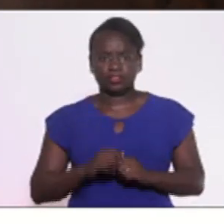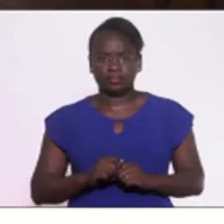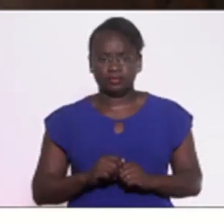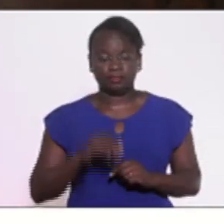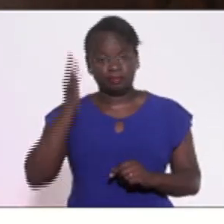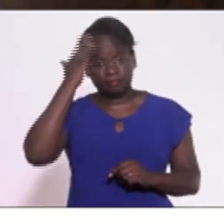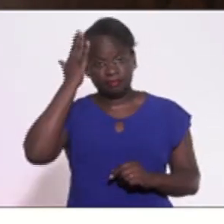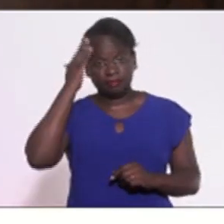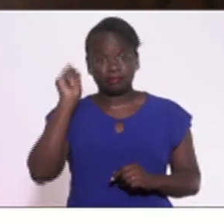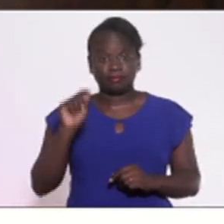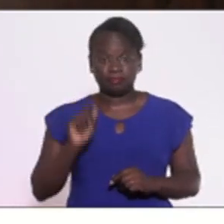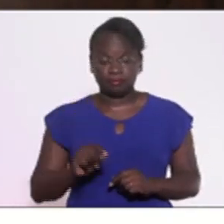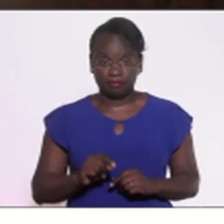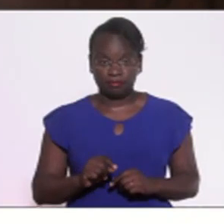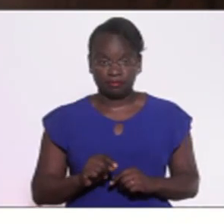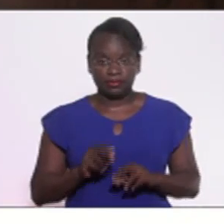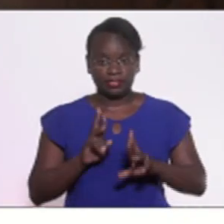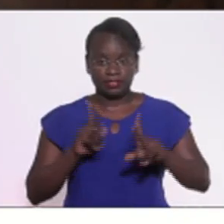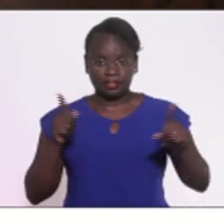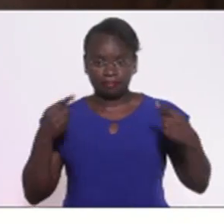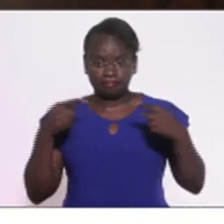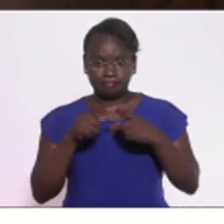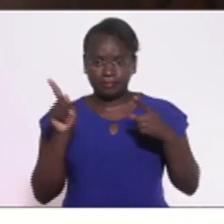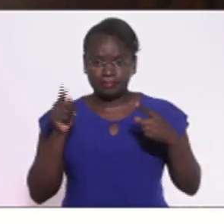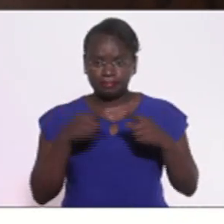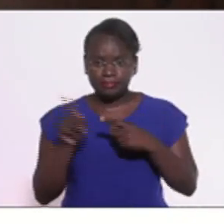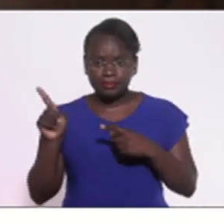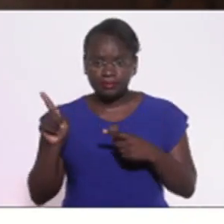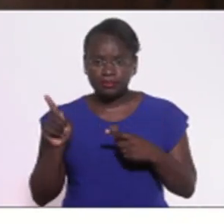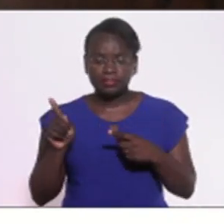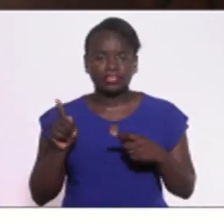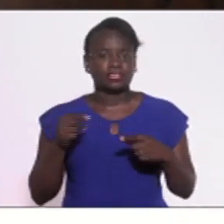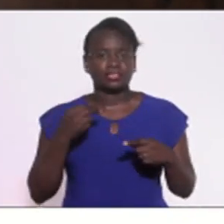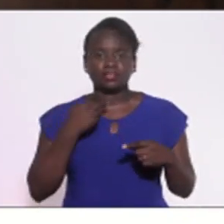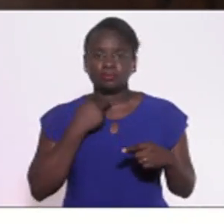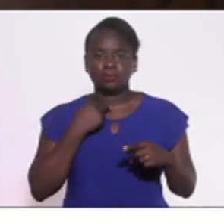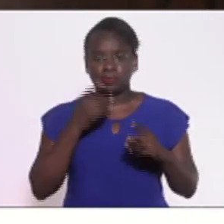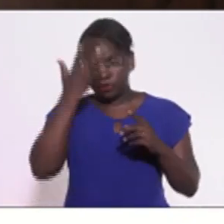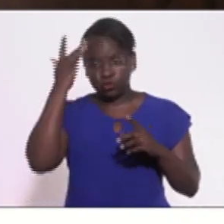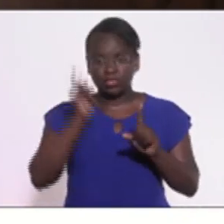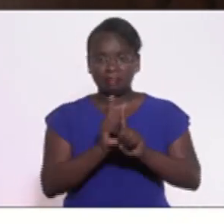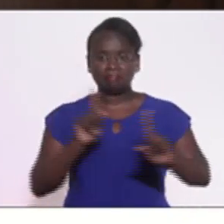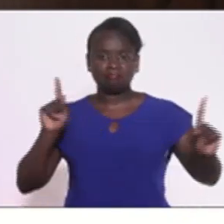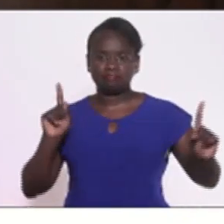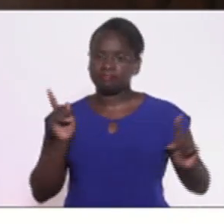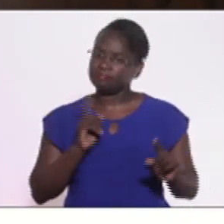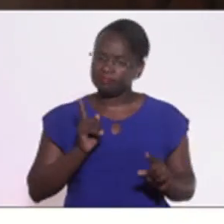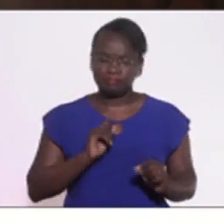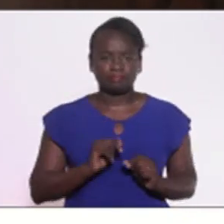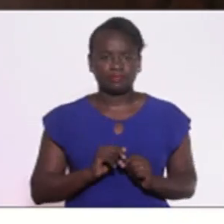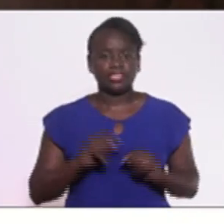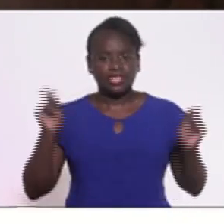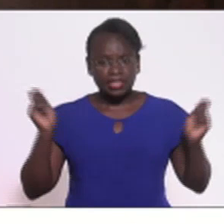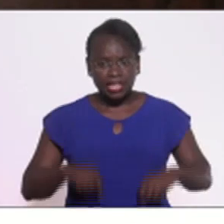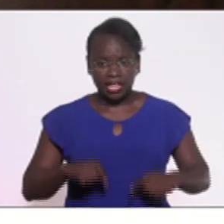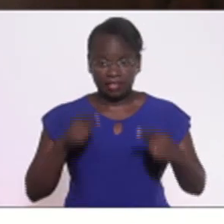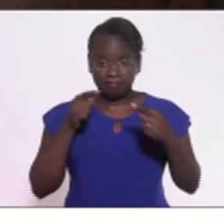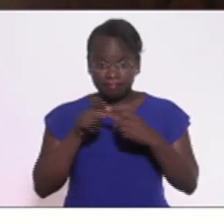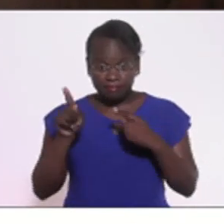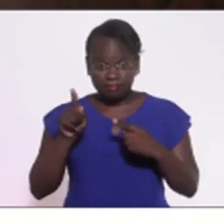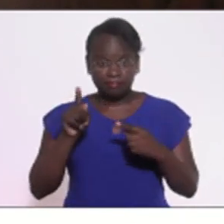saber que a divergência não pode afastar as pessoas. É possível